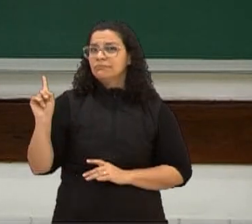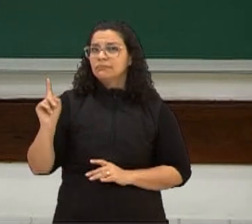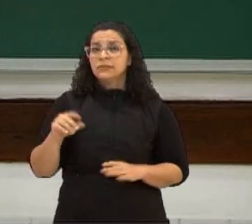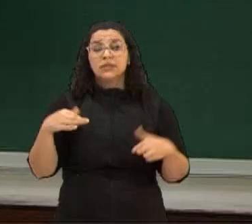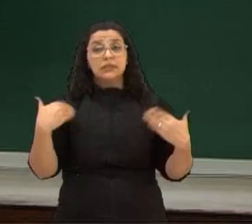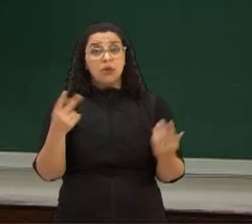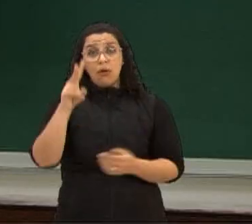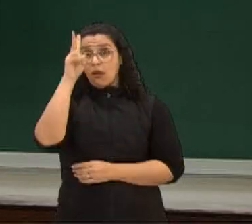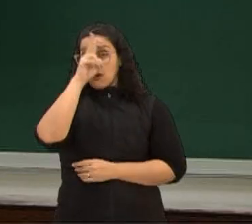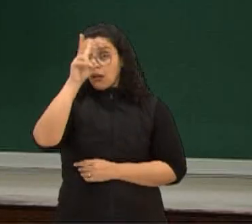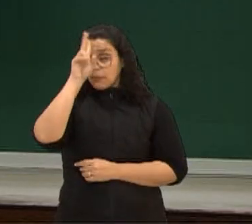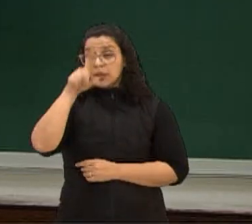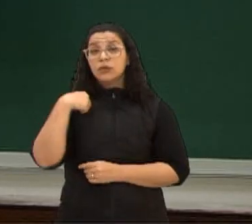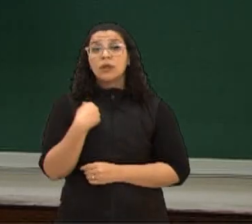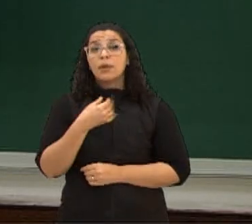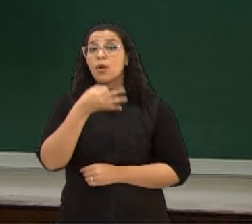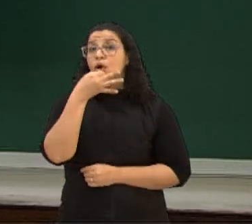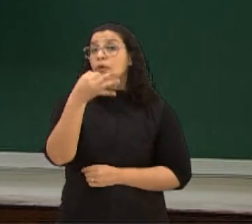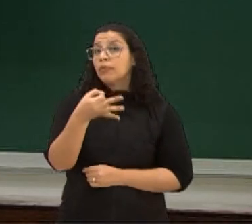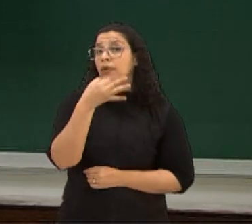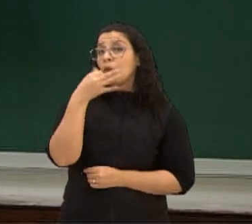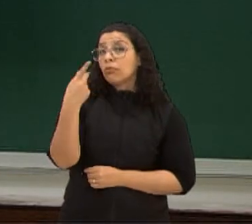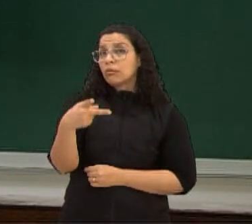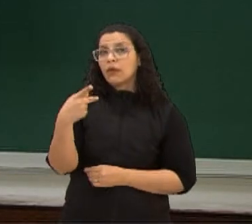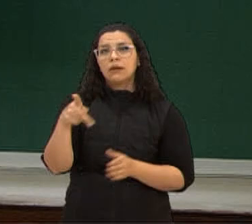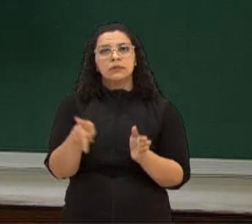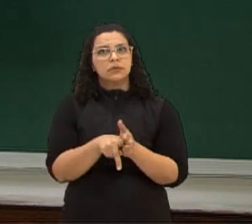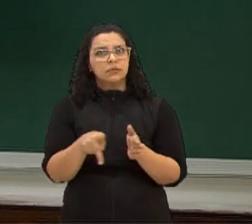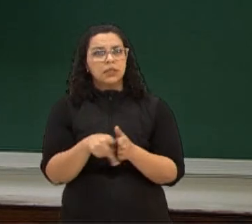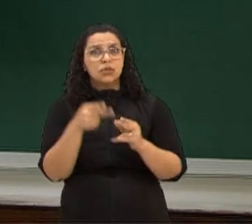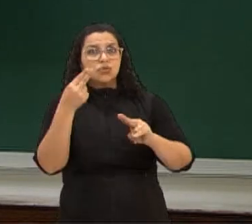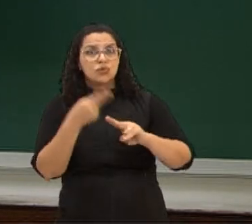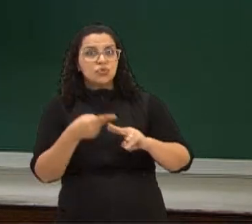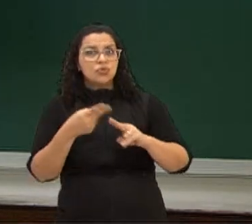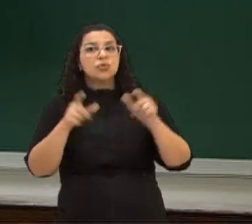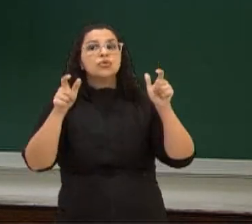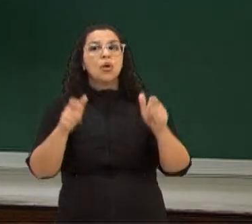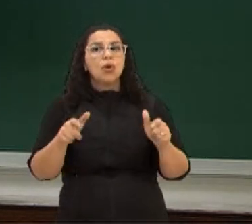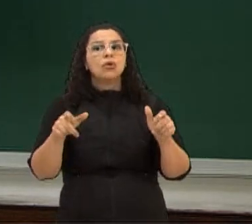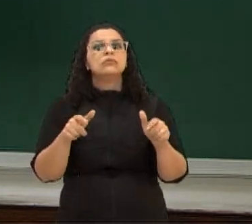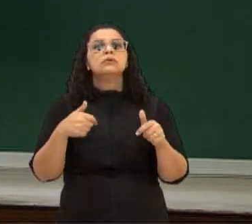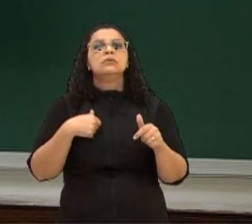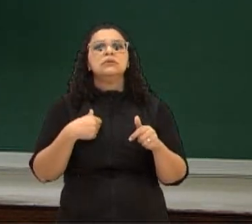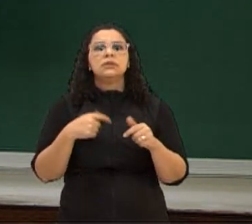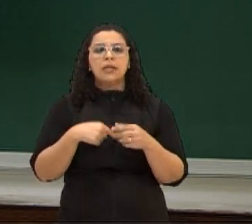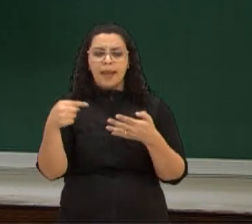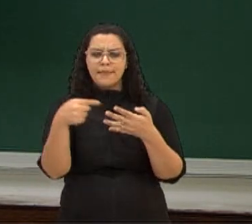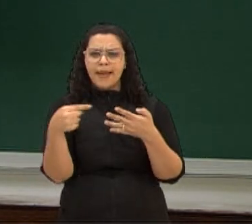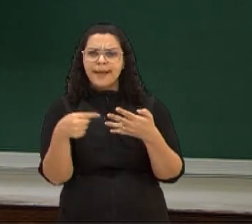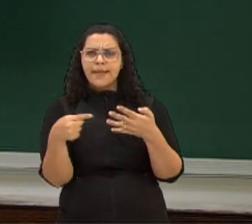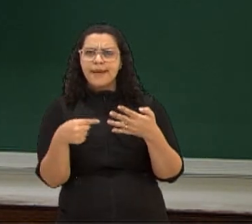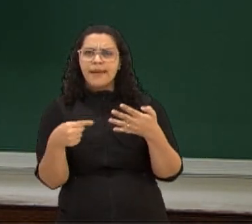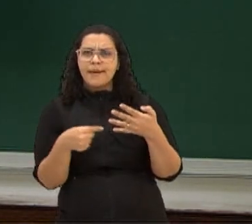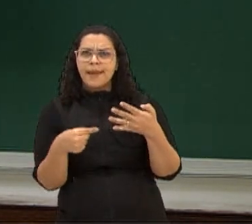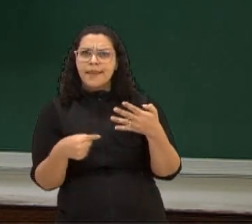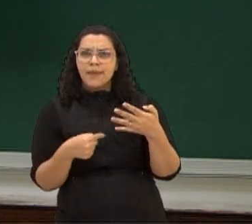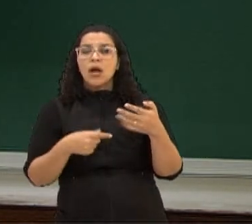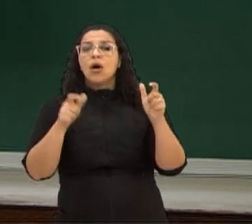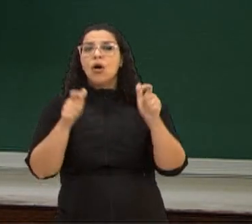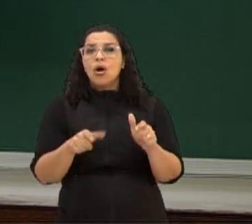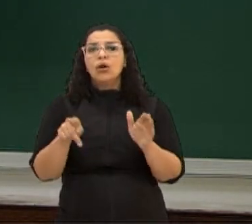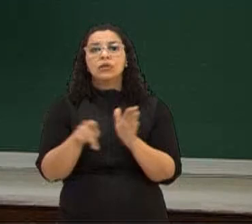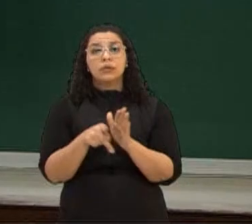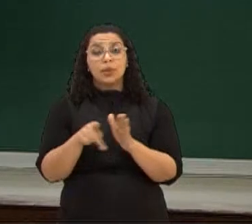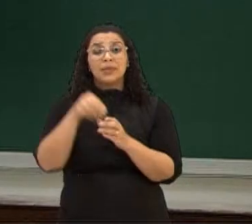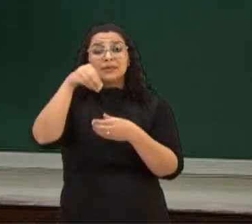conclusão. Lembrando que os argumentos, eles são utilizados onde? Onde que eu vou colocar lá no meu texto, meus argumentos, professor? Você